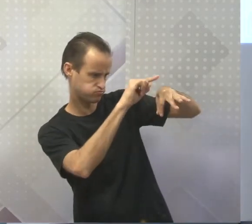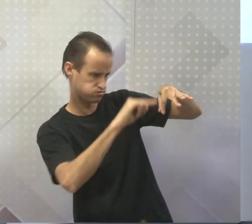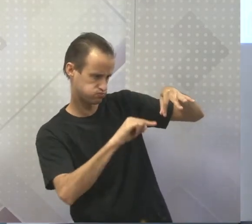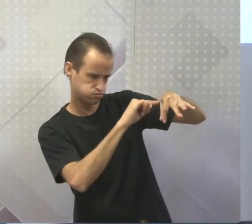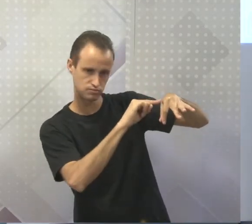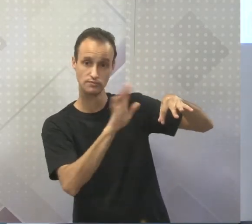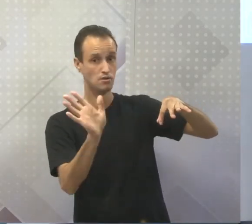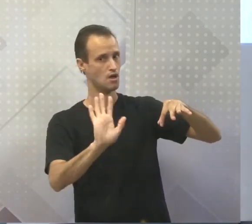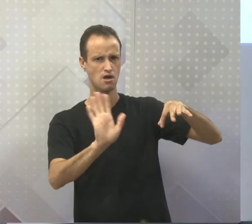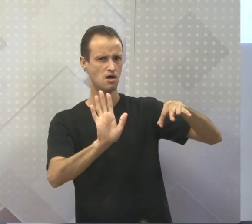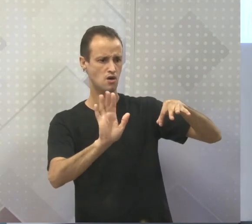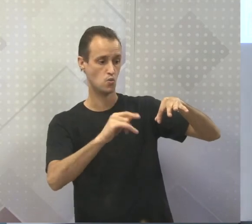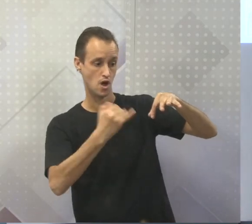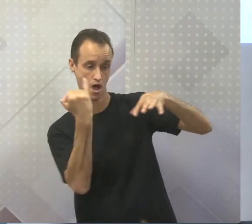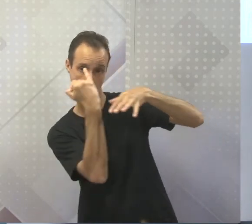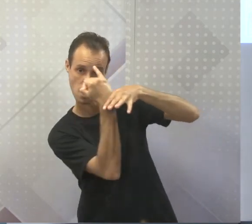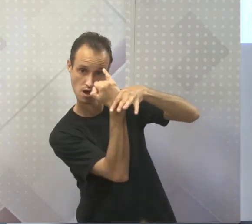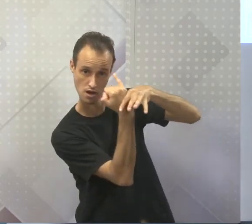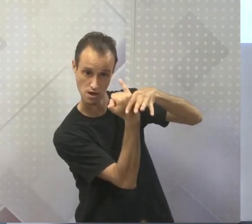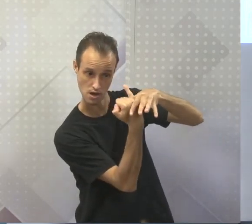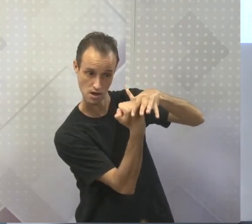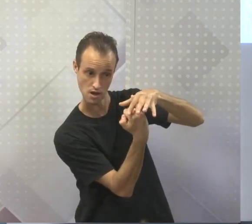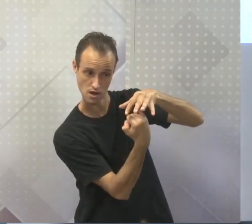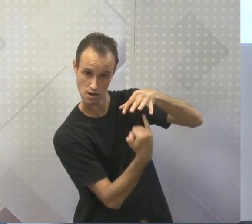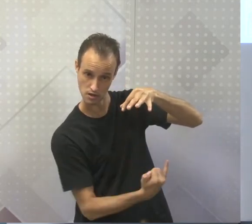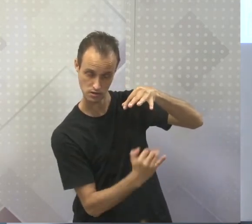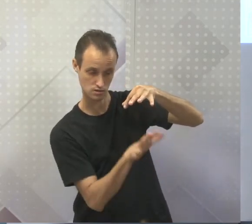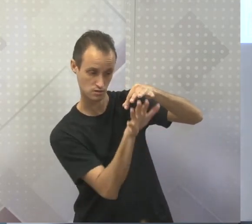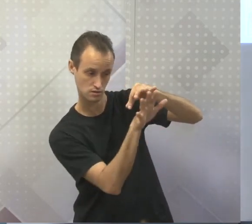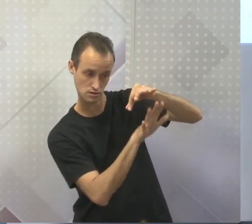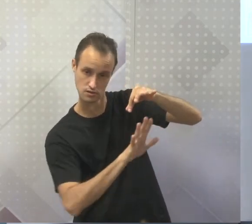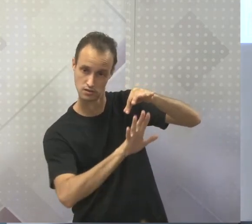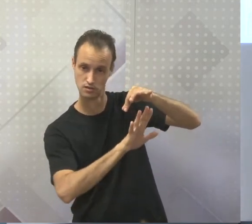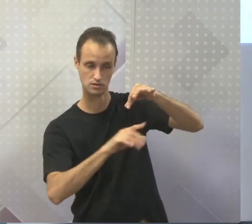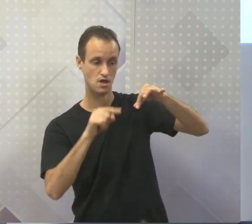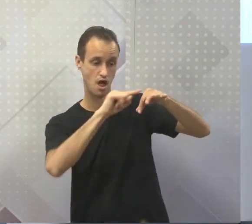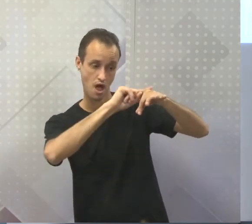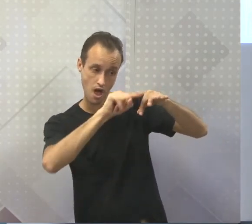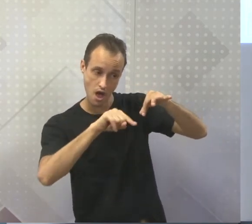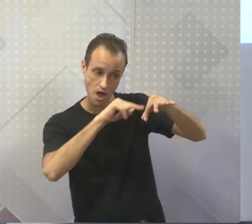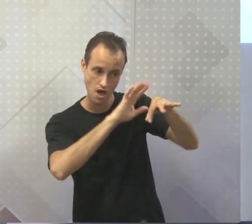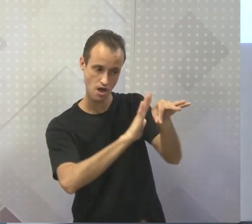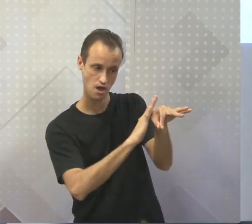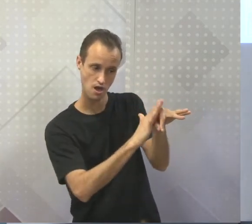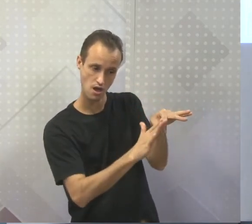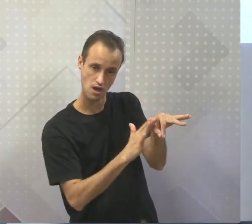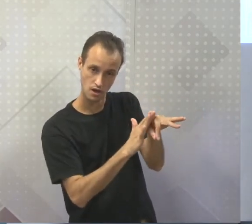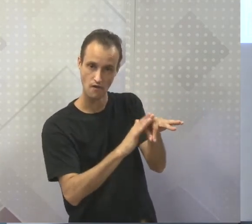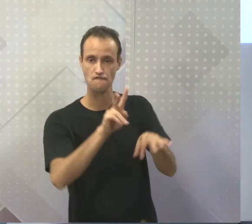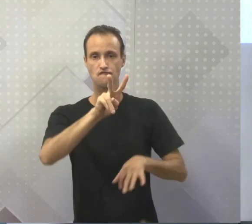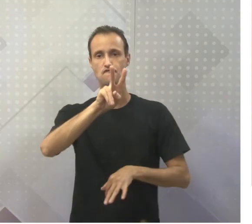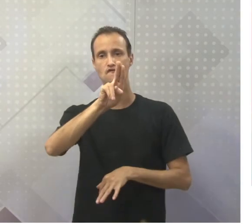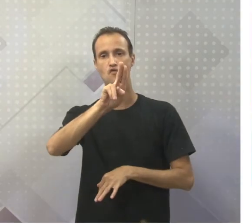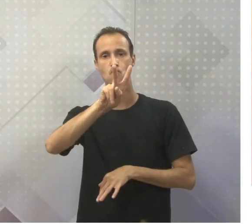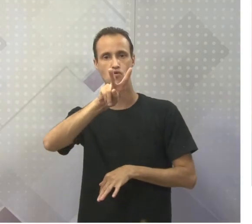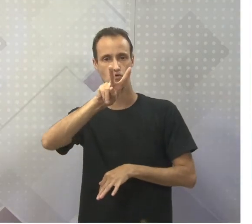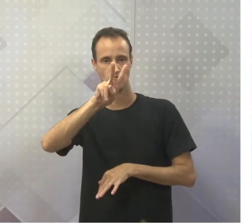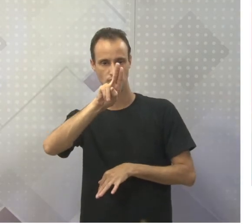para brincar com isso. Não, aquilo não é. Aquilo é vulva. É bom saber disso, gente.